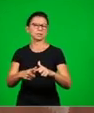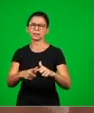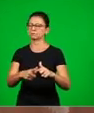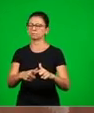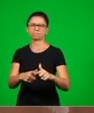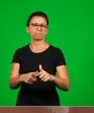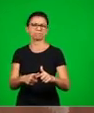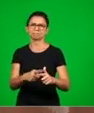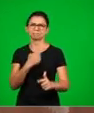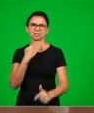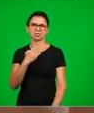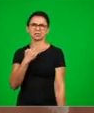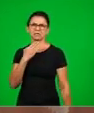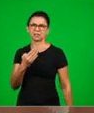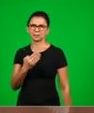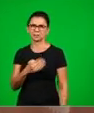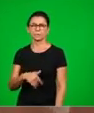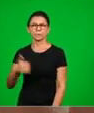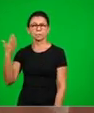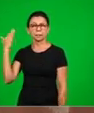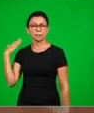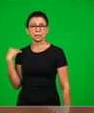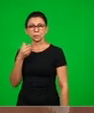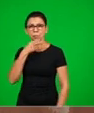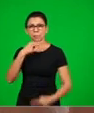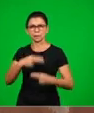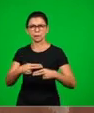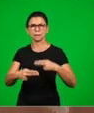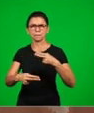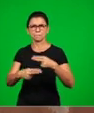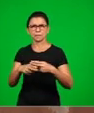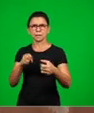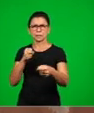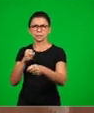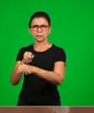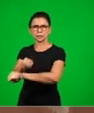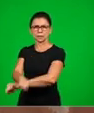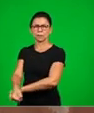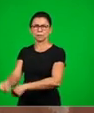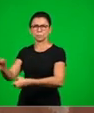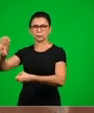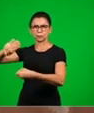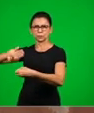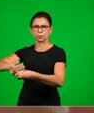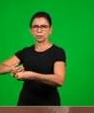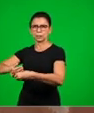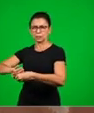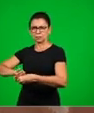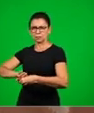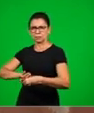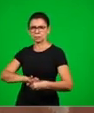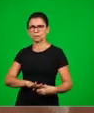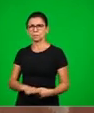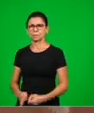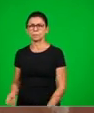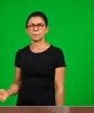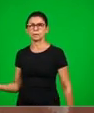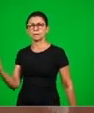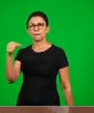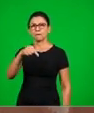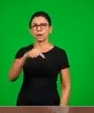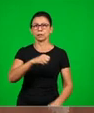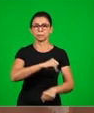disso. Neemias estava lá cativo, no cativeiro, veio para restaurar. Meus irmãos, é